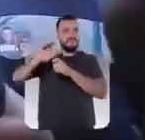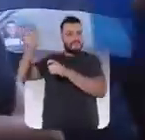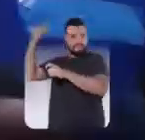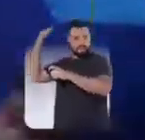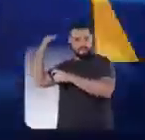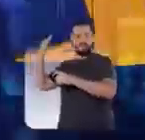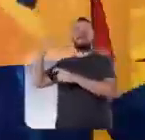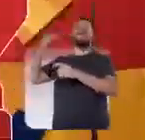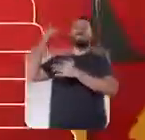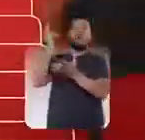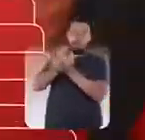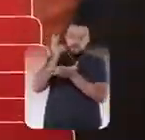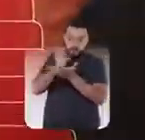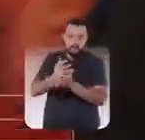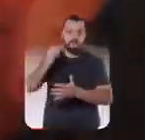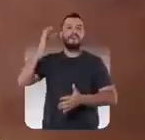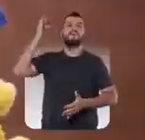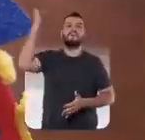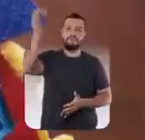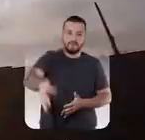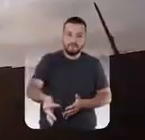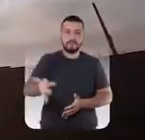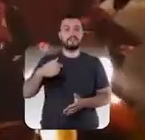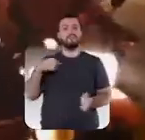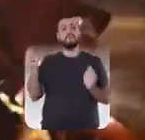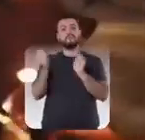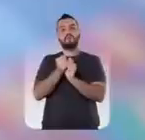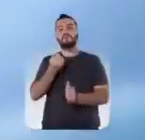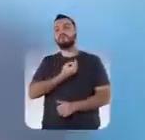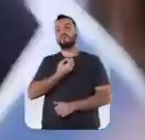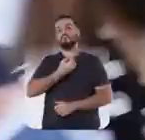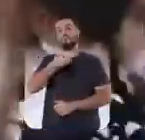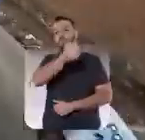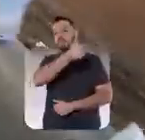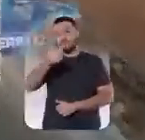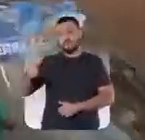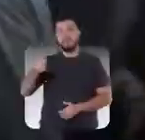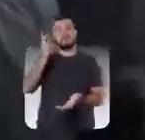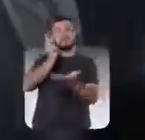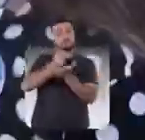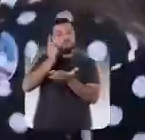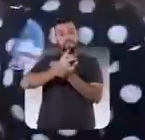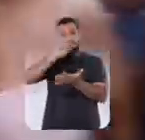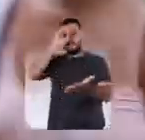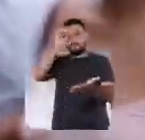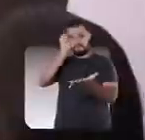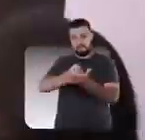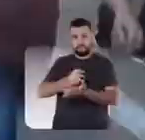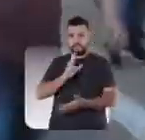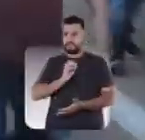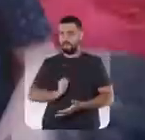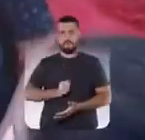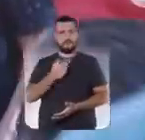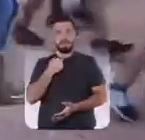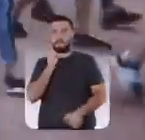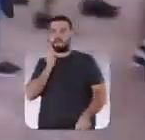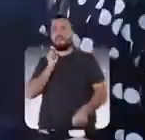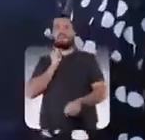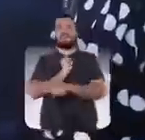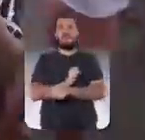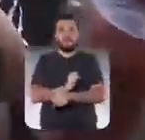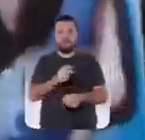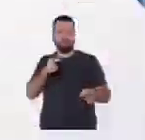fez, Eric faz. Tô fechado com 12 para continuar. Eu já tô decidido para Balsas não